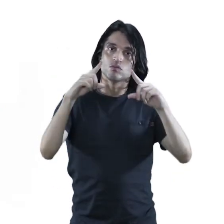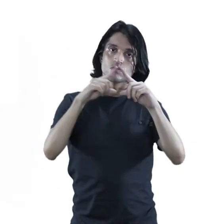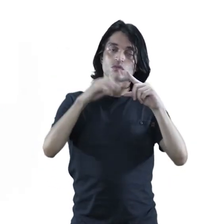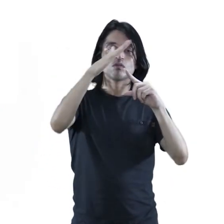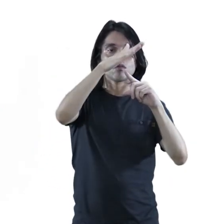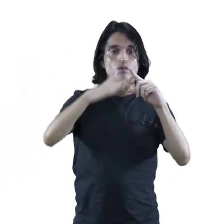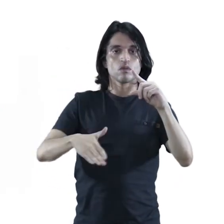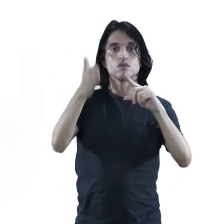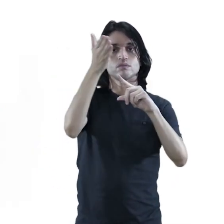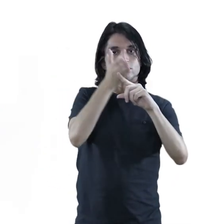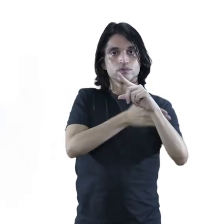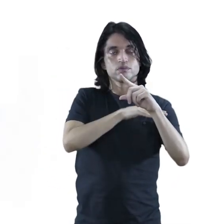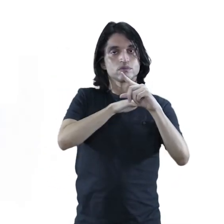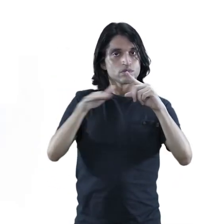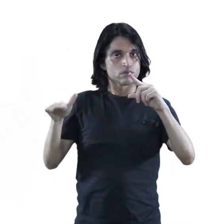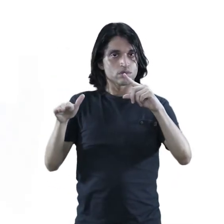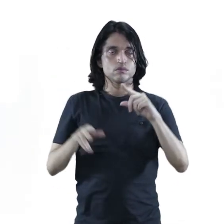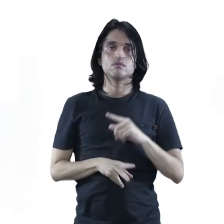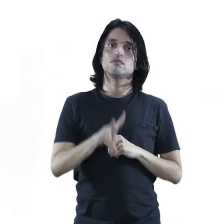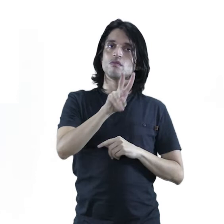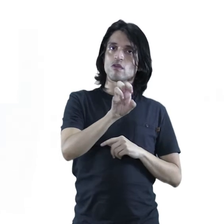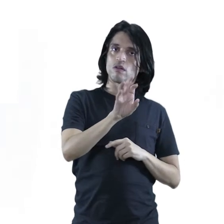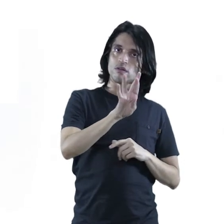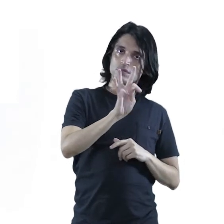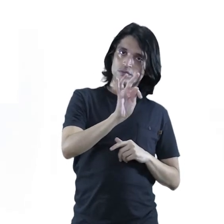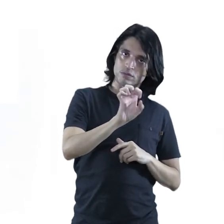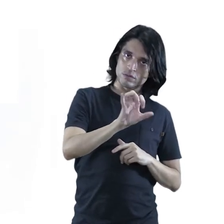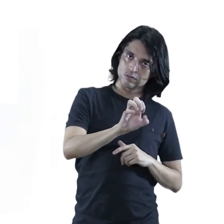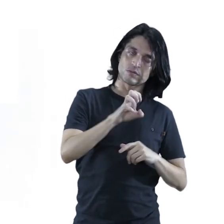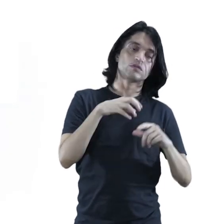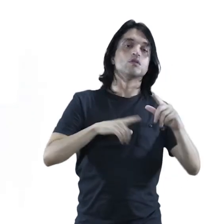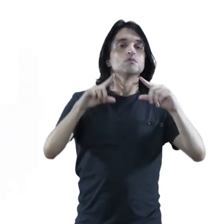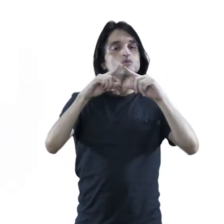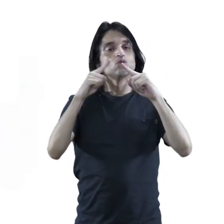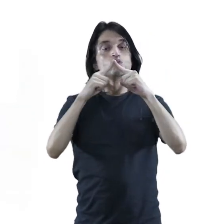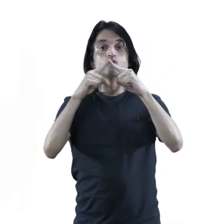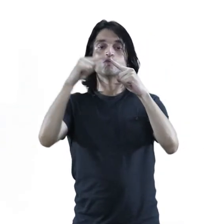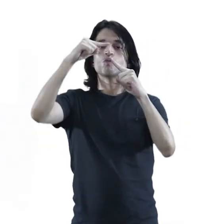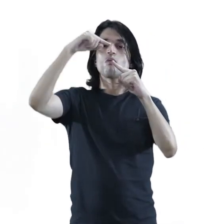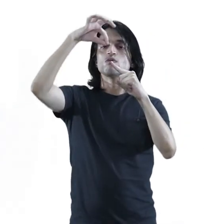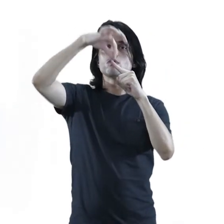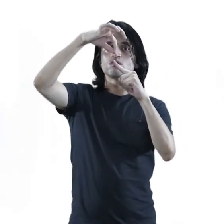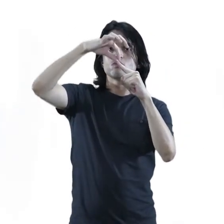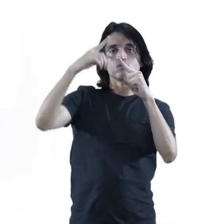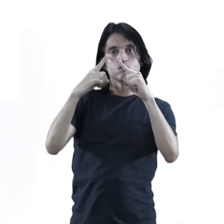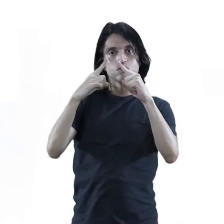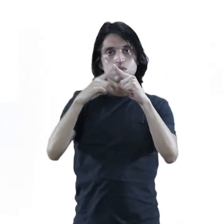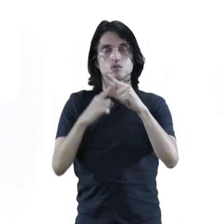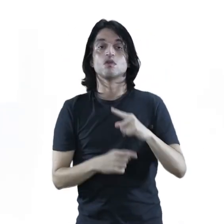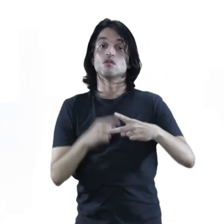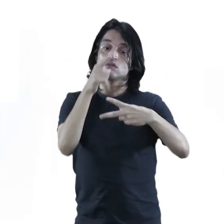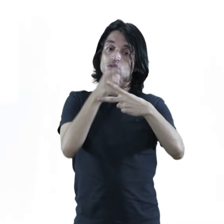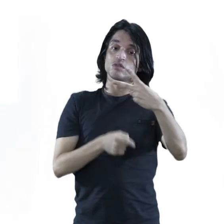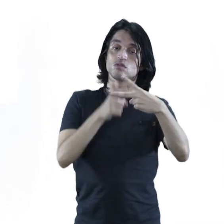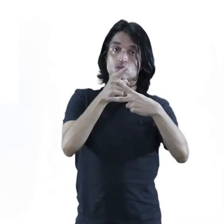diagonais. Os outros elementos dos polígonos que os triângulos possuem são: lados são os segmentos de reta que formam o